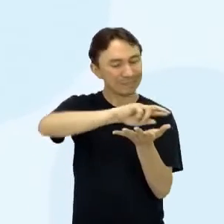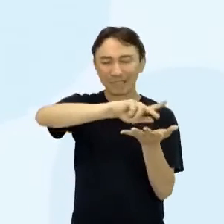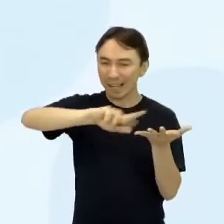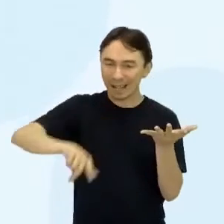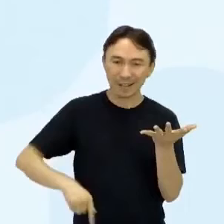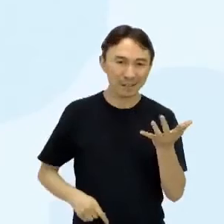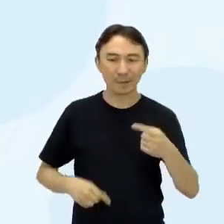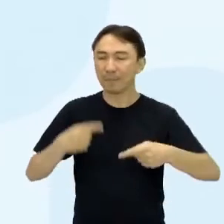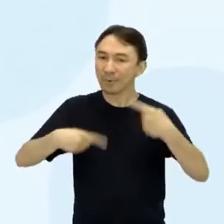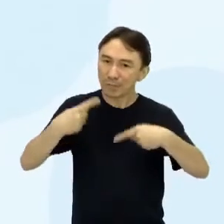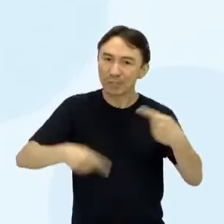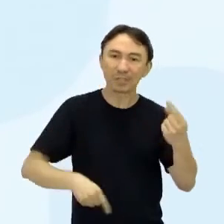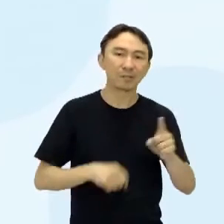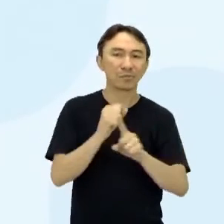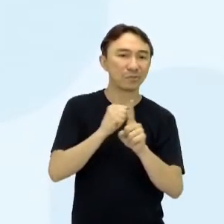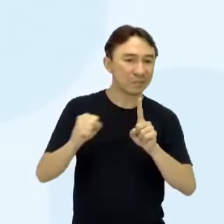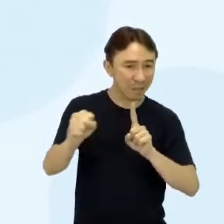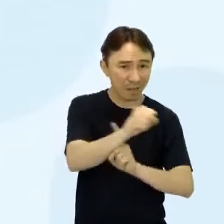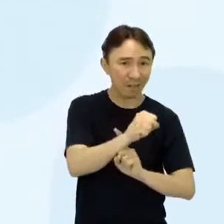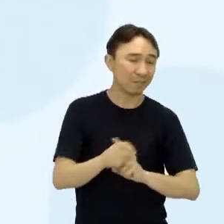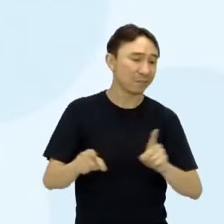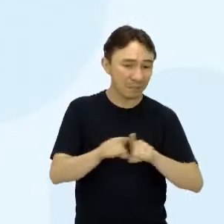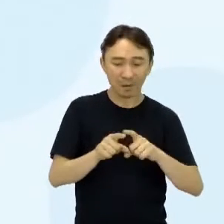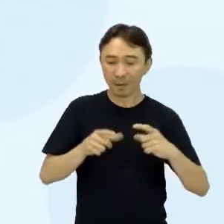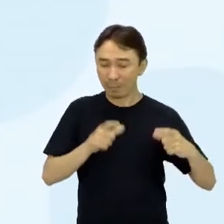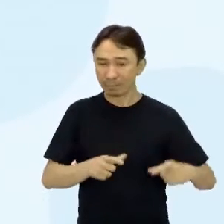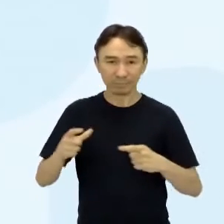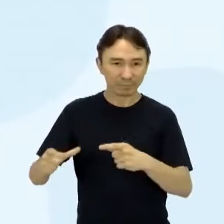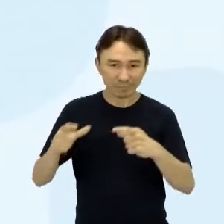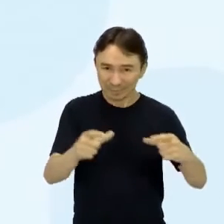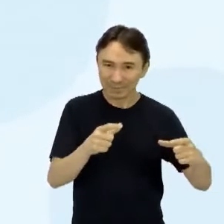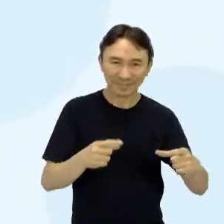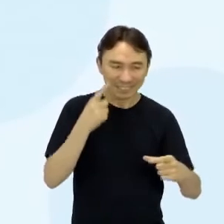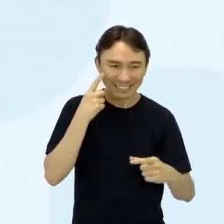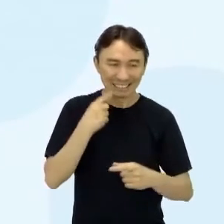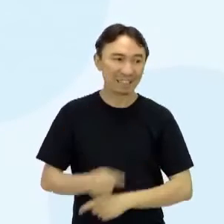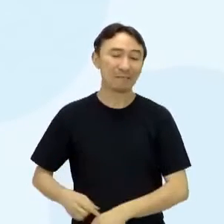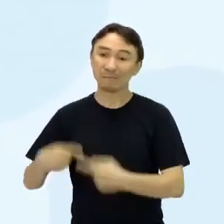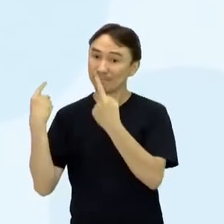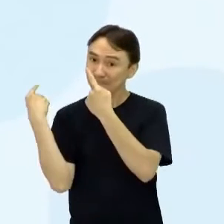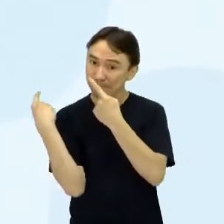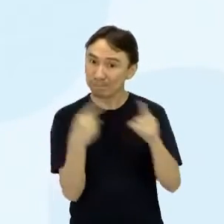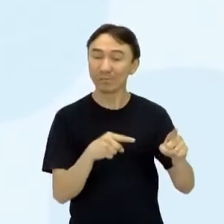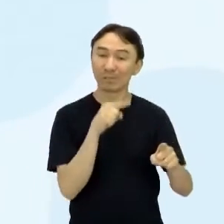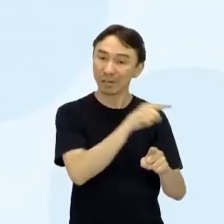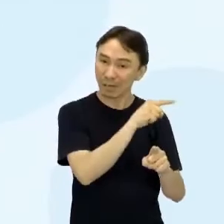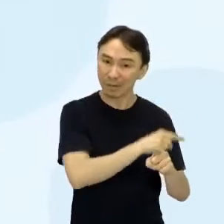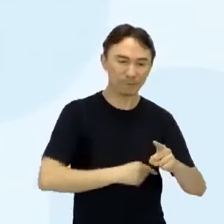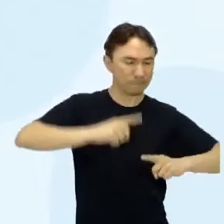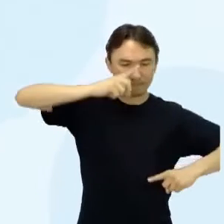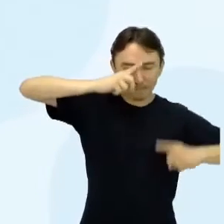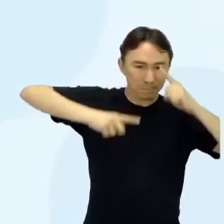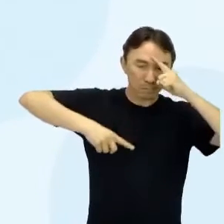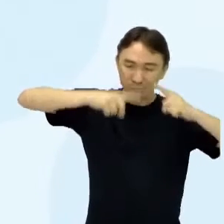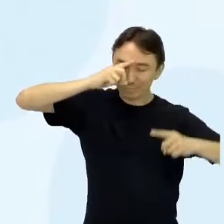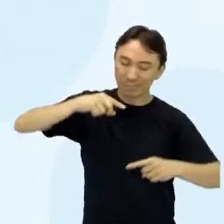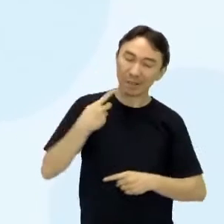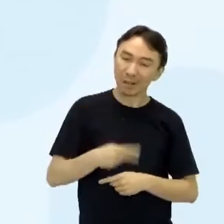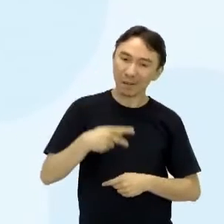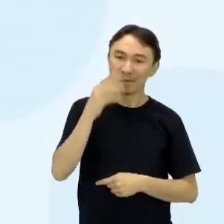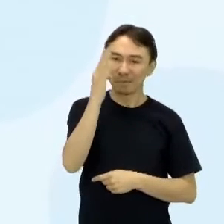regional nas rebeliões e nos movimentos contestatórios ao poder centralizado durante o período regencial do